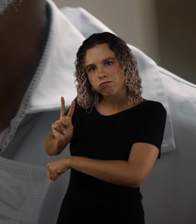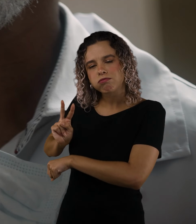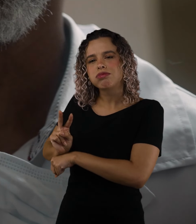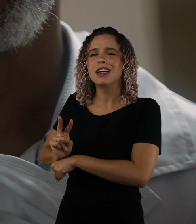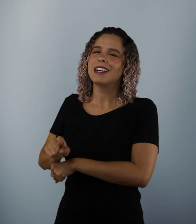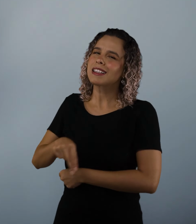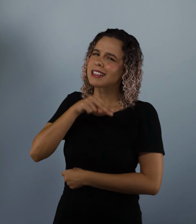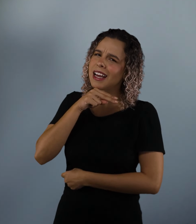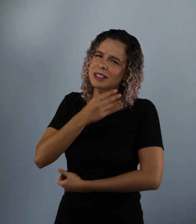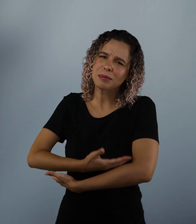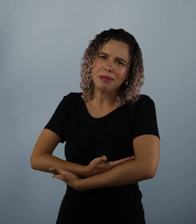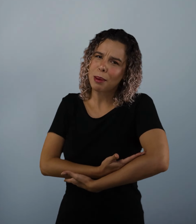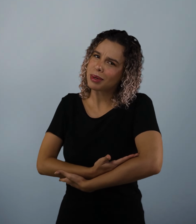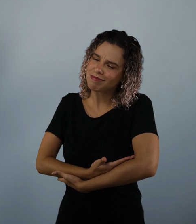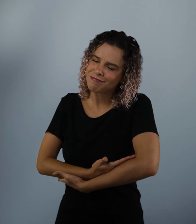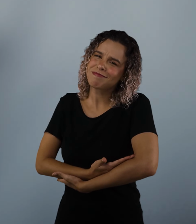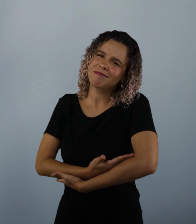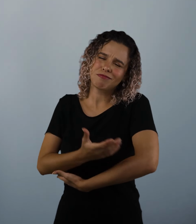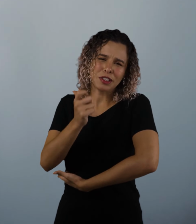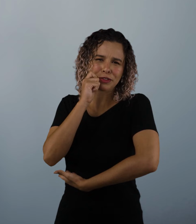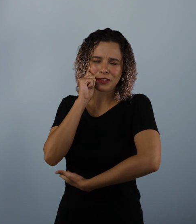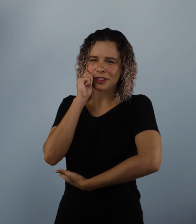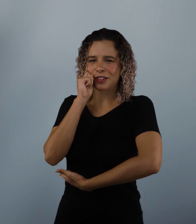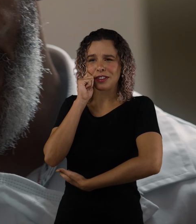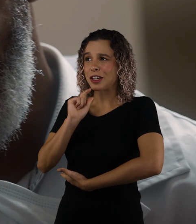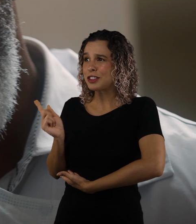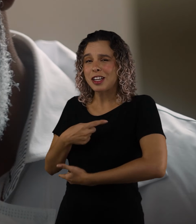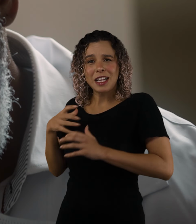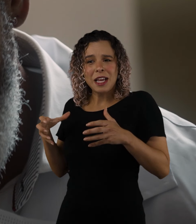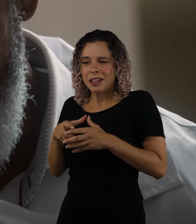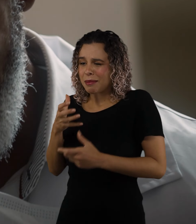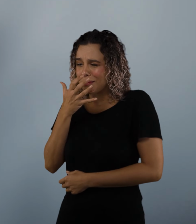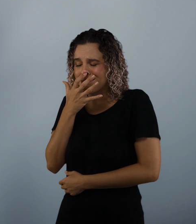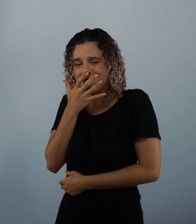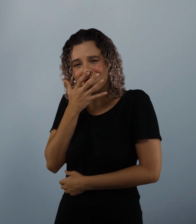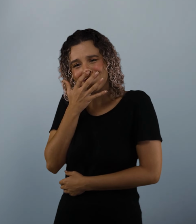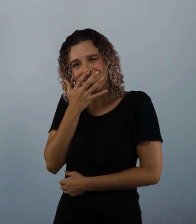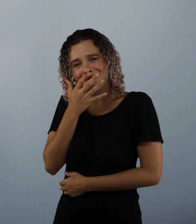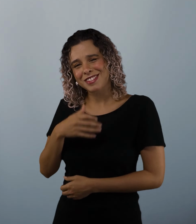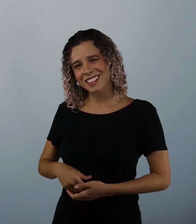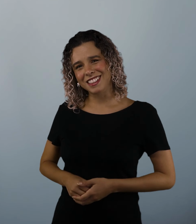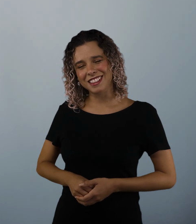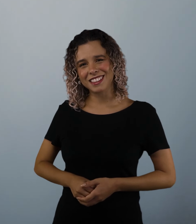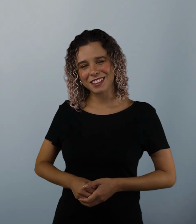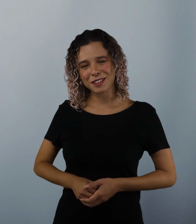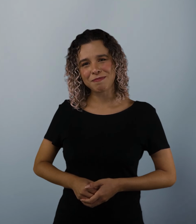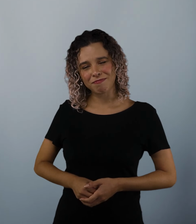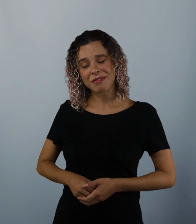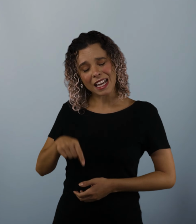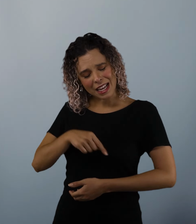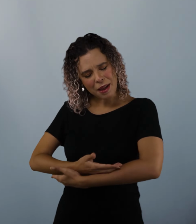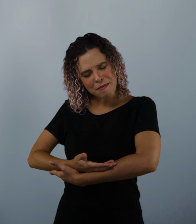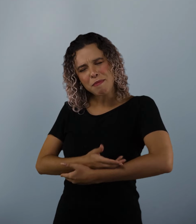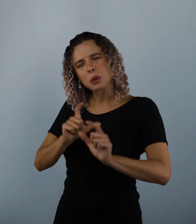pouco. E a sua neta? Que gracinha. A equipe inteira está apaixonada por ela. Aliviada, ela sorri. Lutou